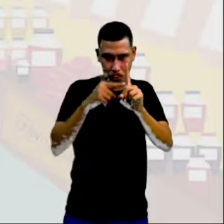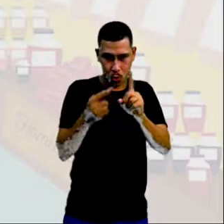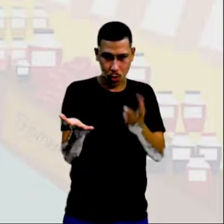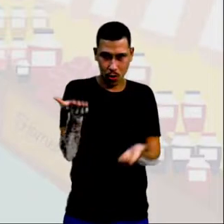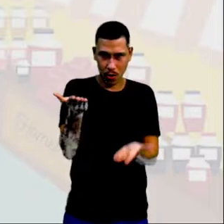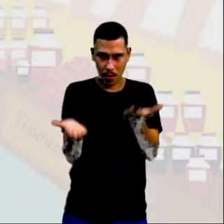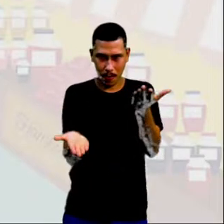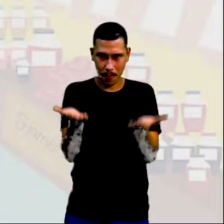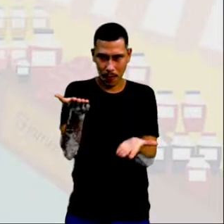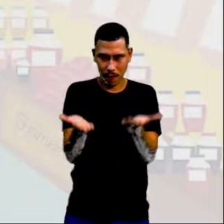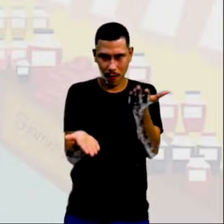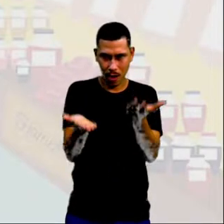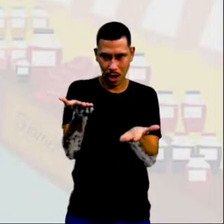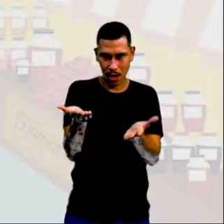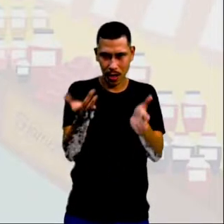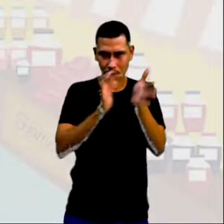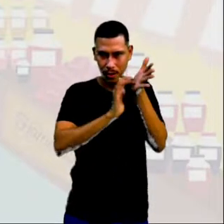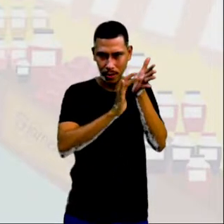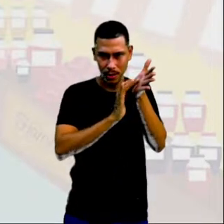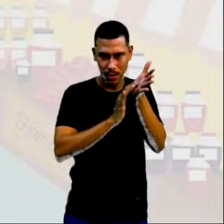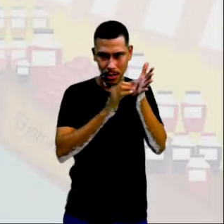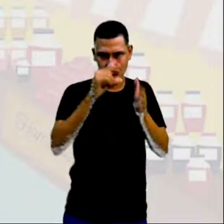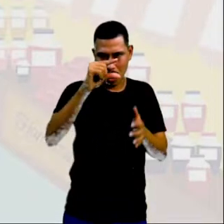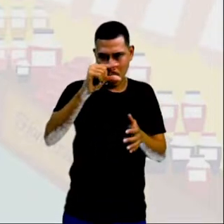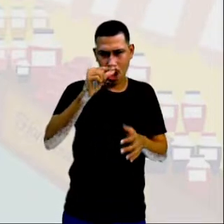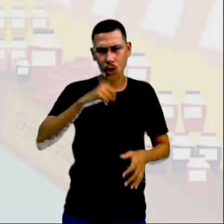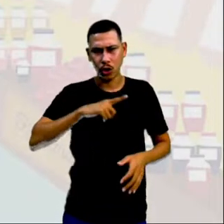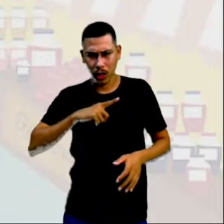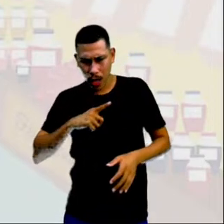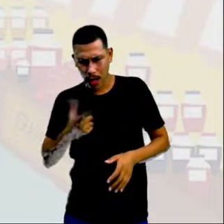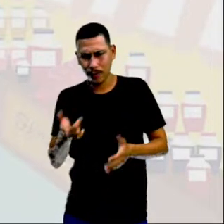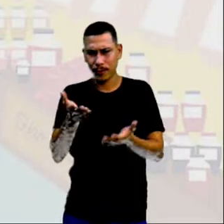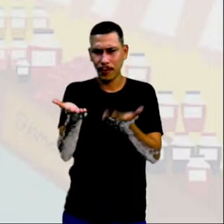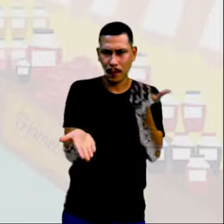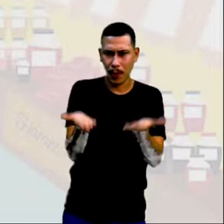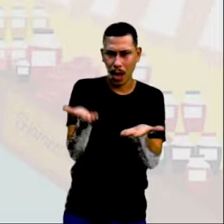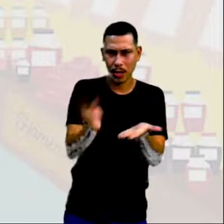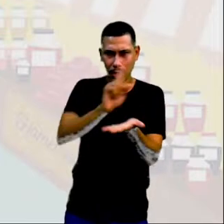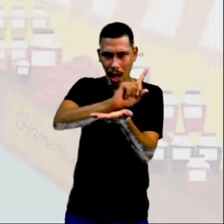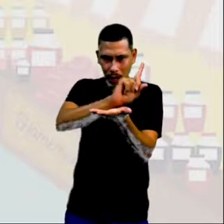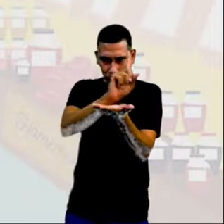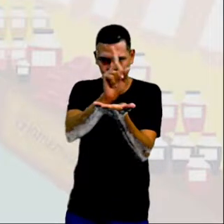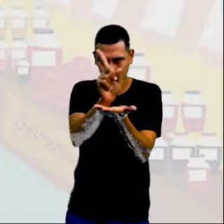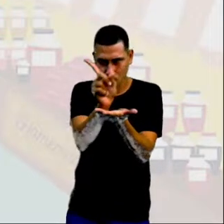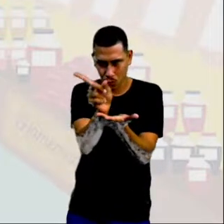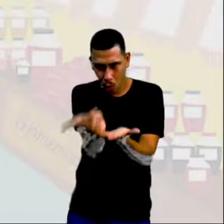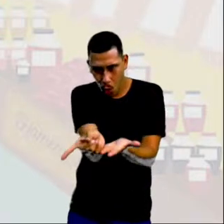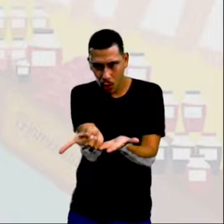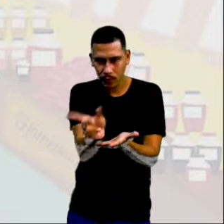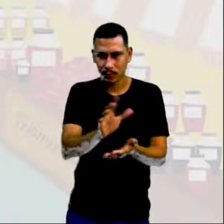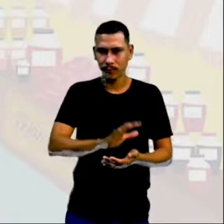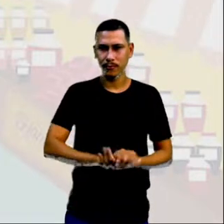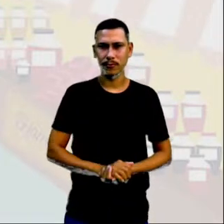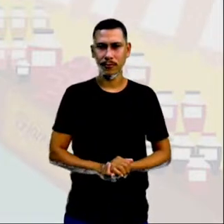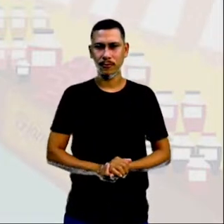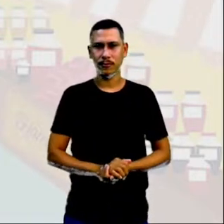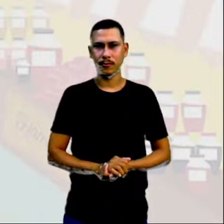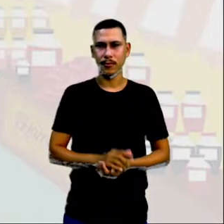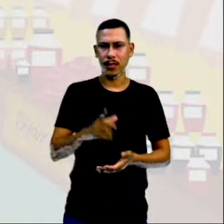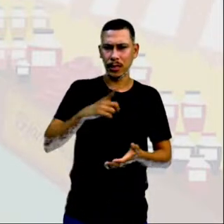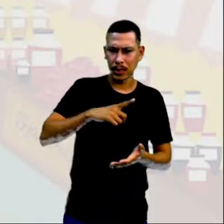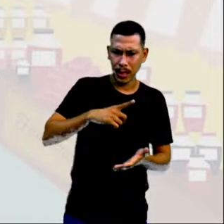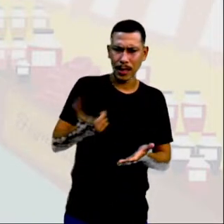Tem balança digital, tem balança que é analógica, tem balança com uma precisão muito